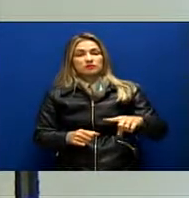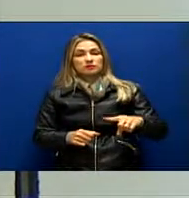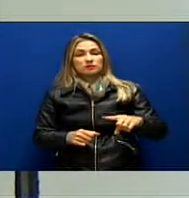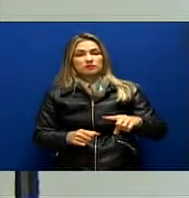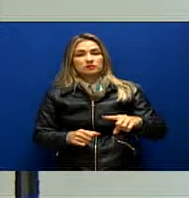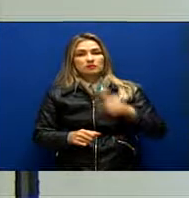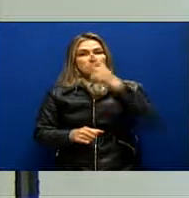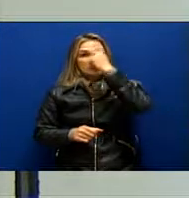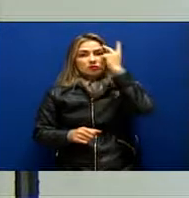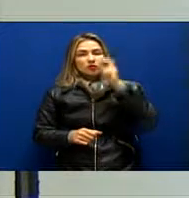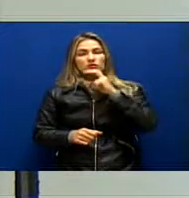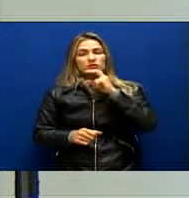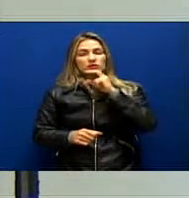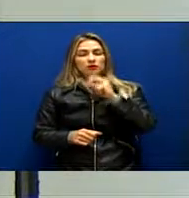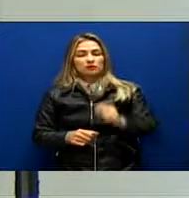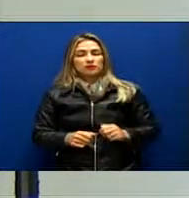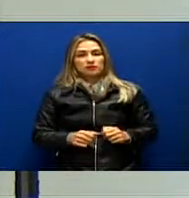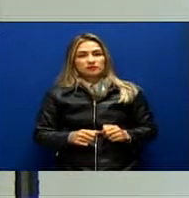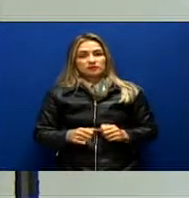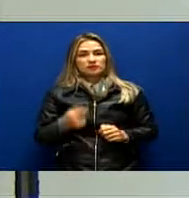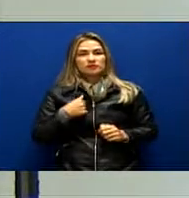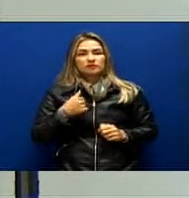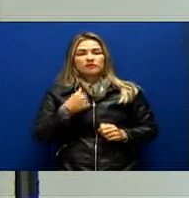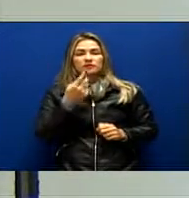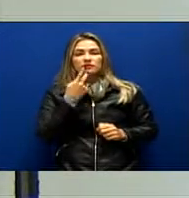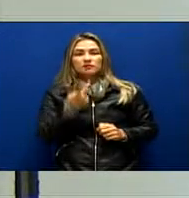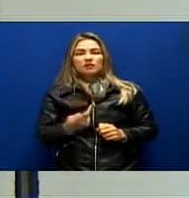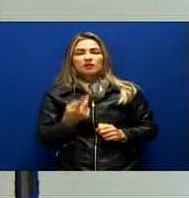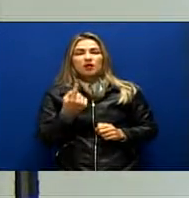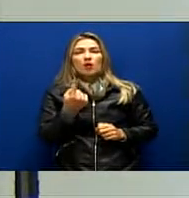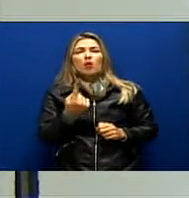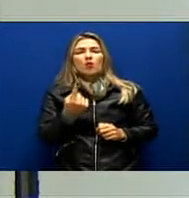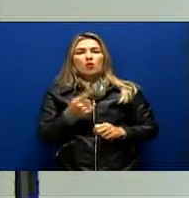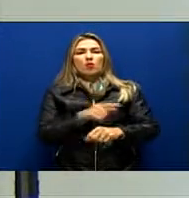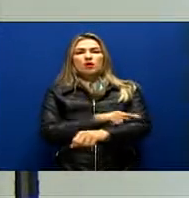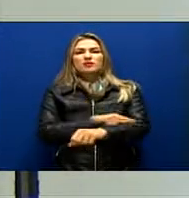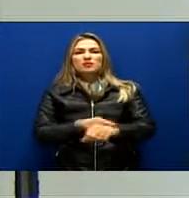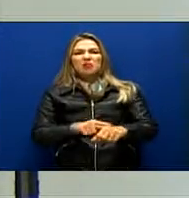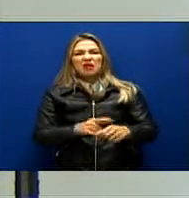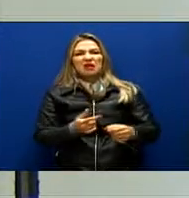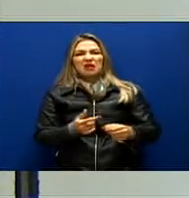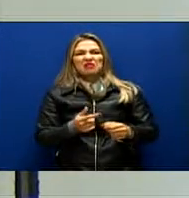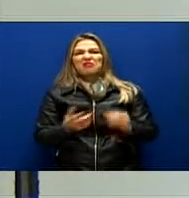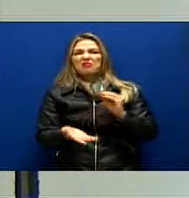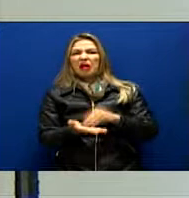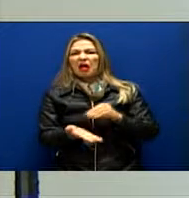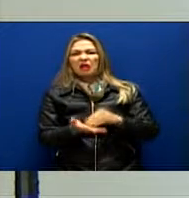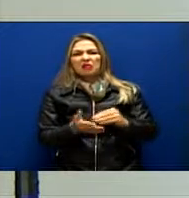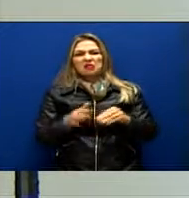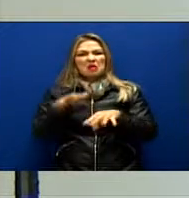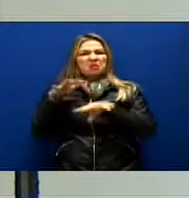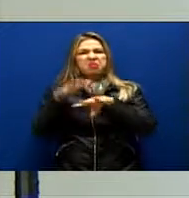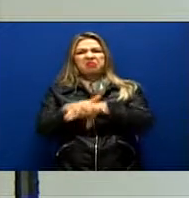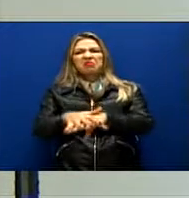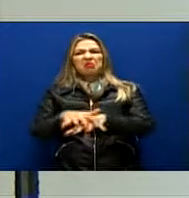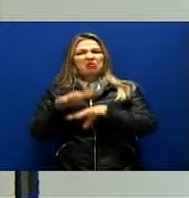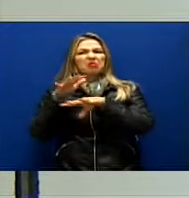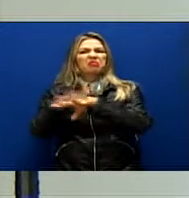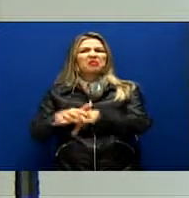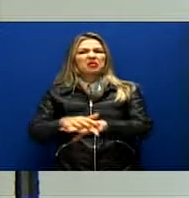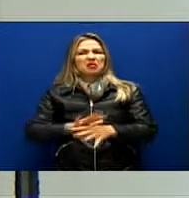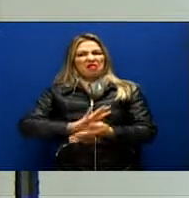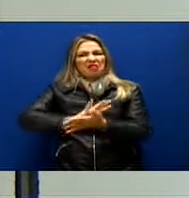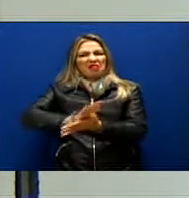viu pronunciar uma palavra de desrespeito, de agressão ou de